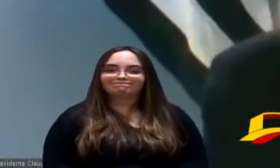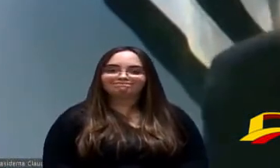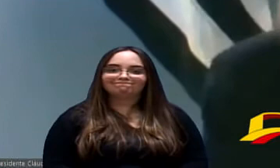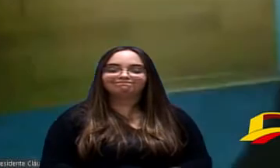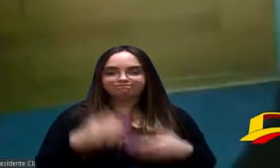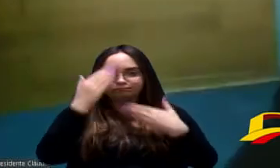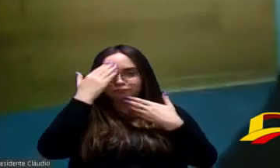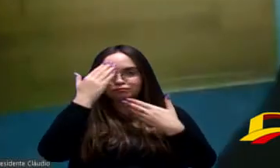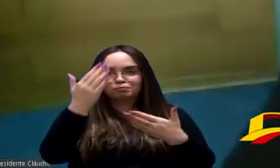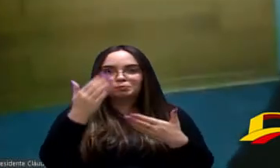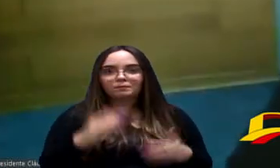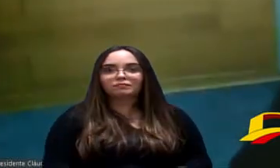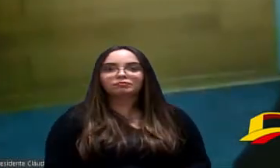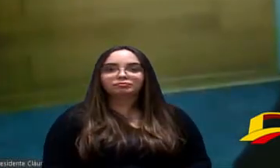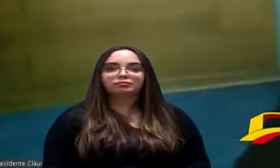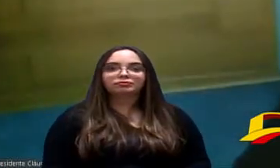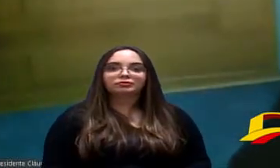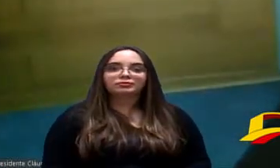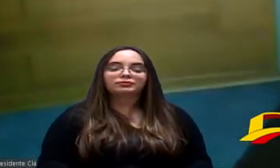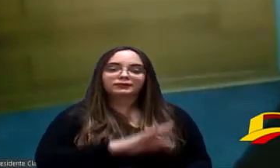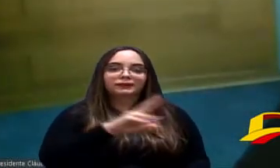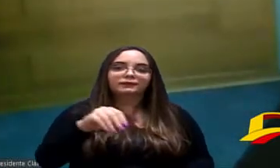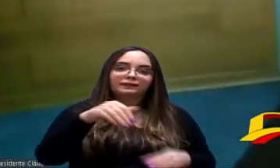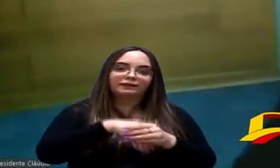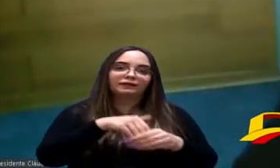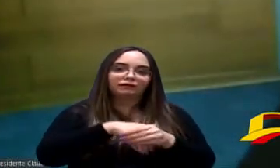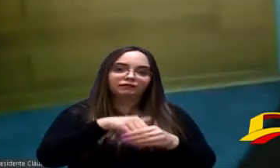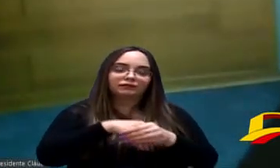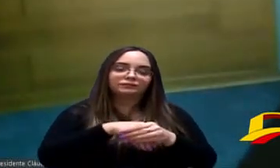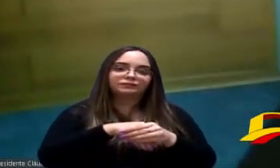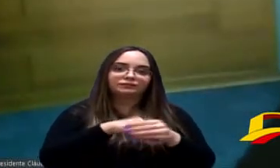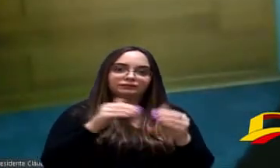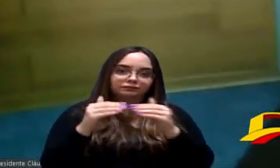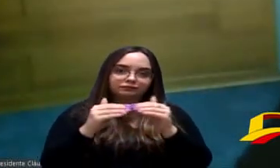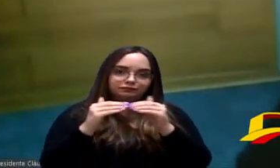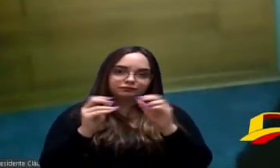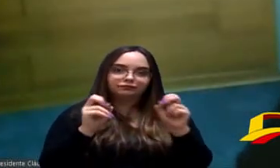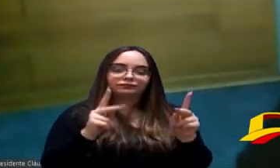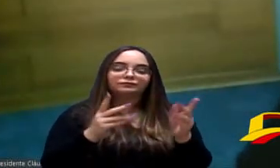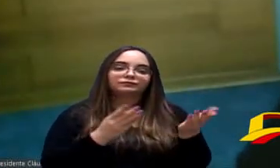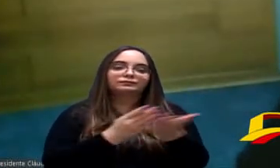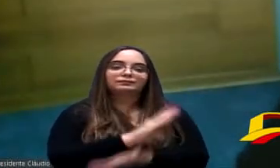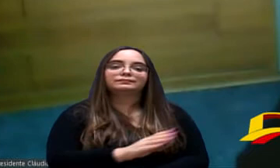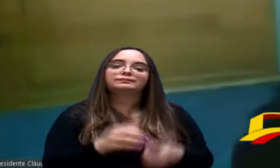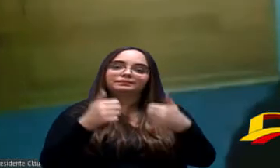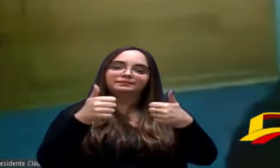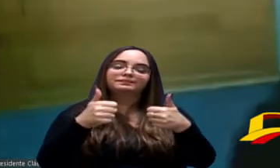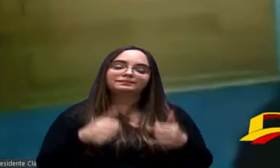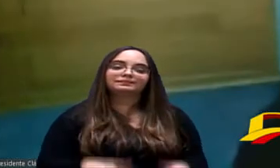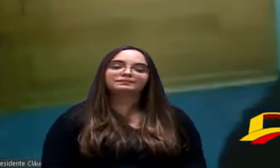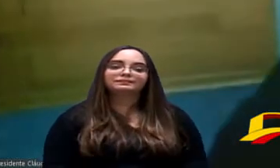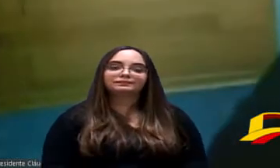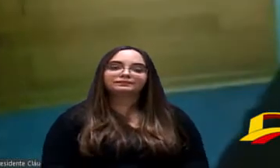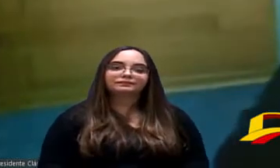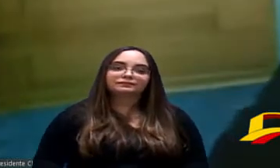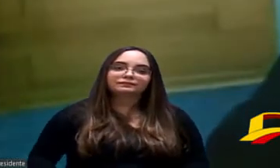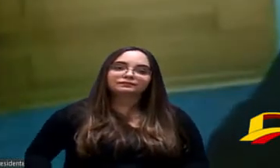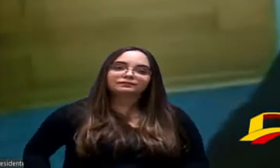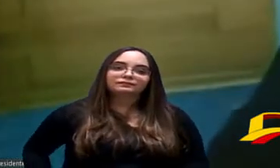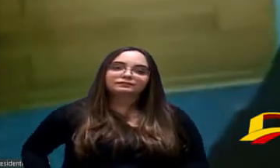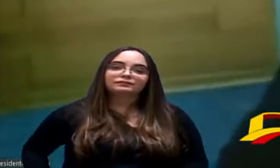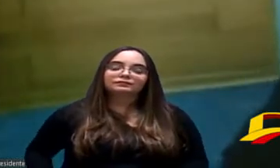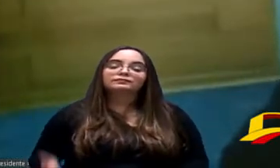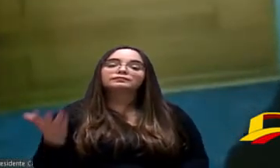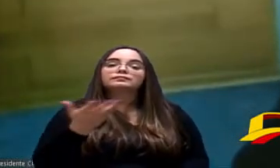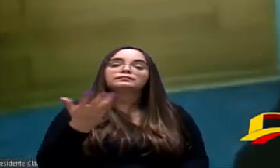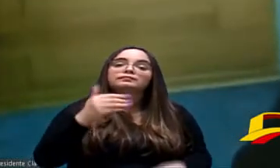Obrigado, vereadora. Eu coloco em votação, os vereadores que concordam, permaneçam como estão, aprovados. Eu coloco